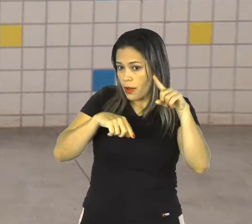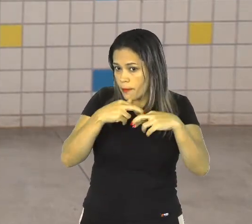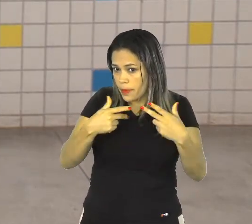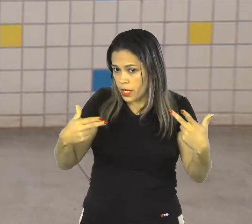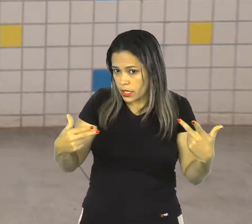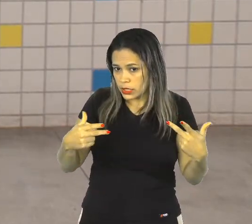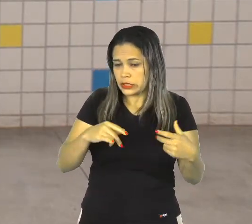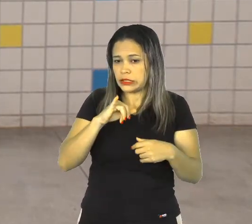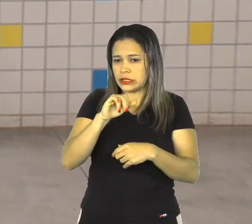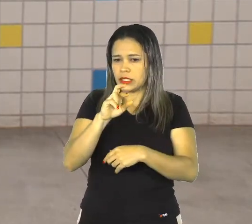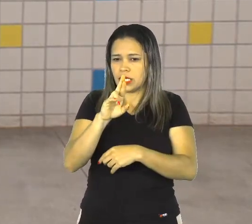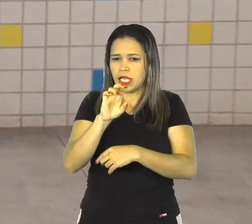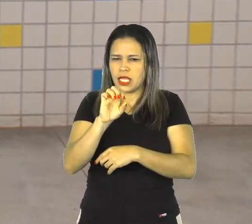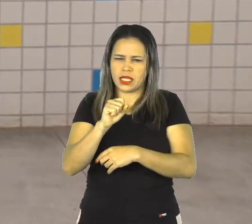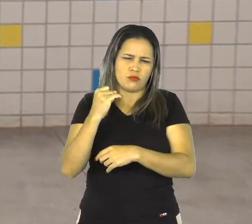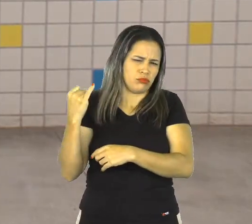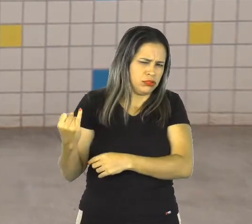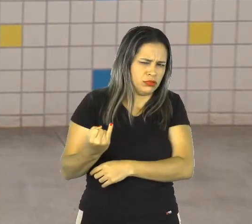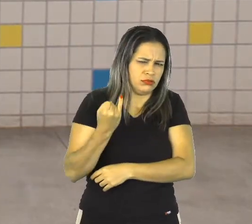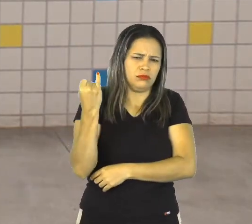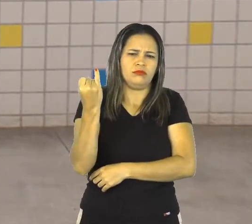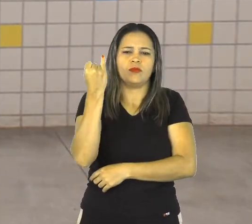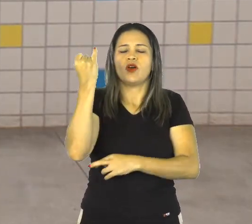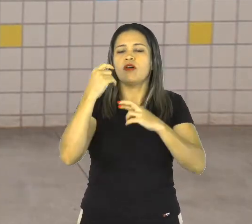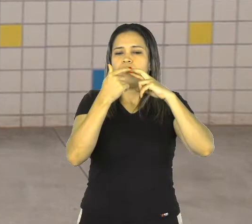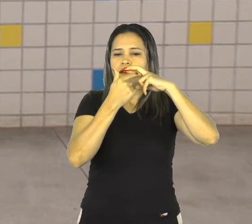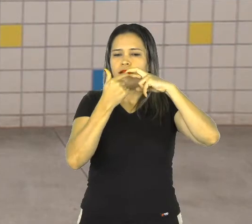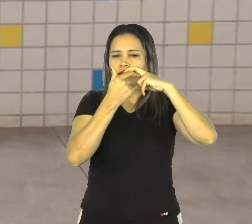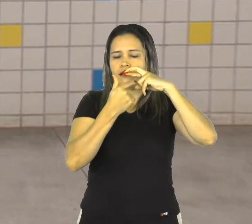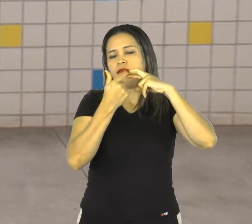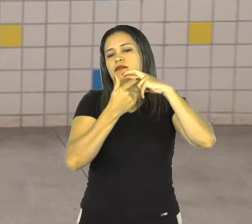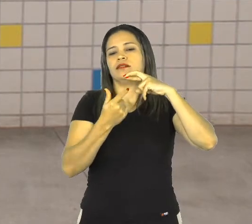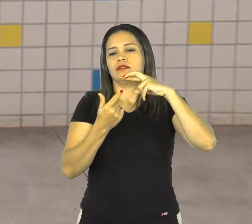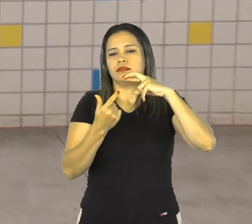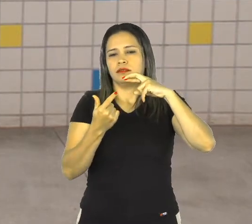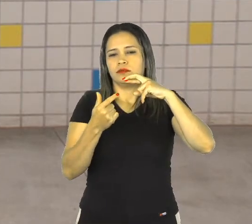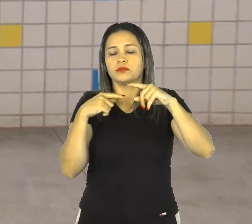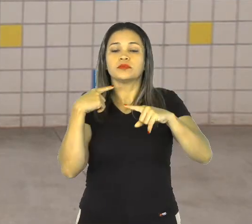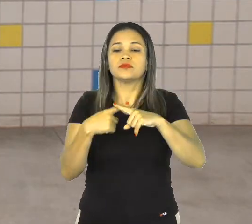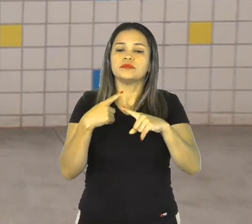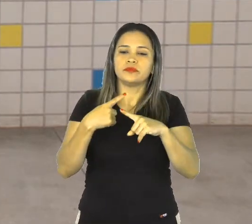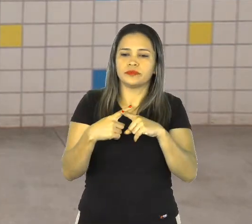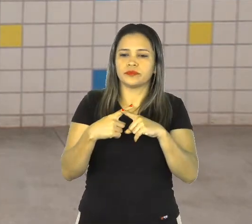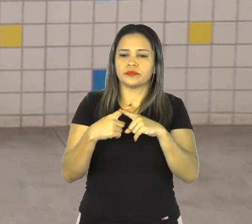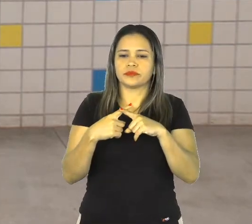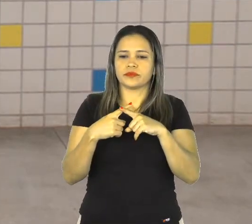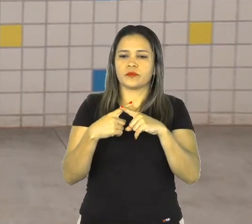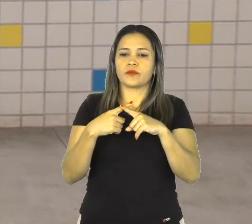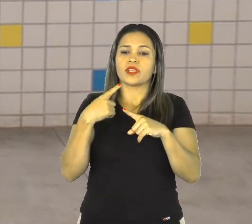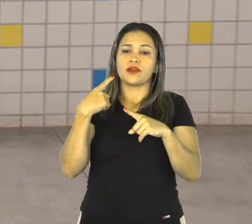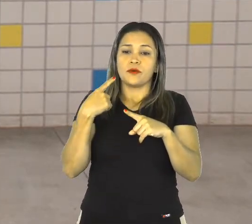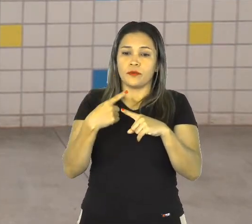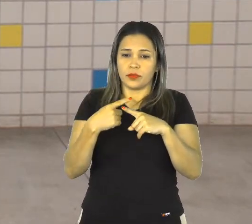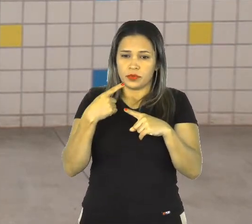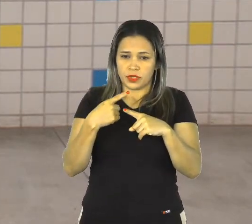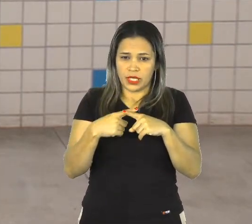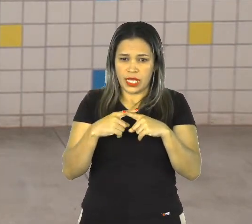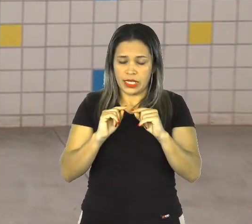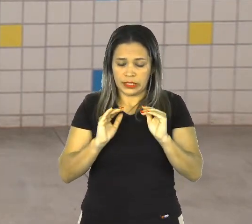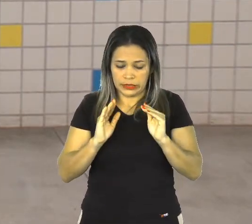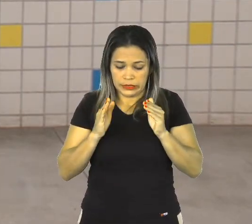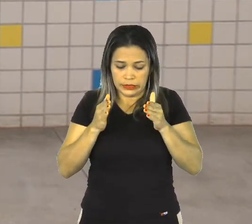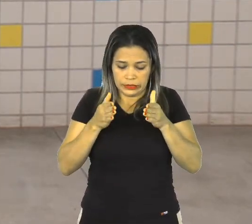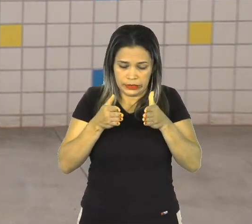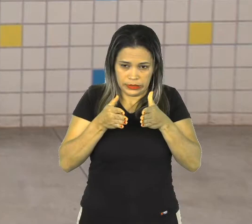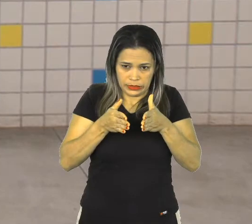tem uma importância muito grande, por quê? Porque ela faz com que essa intensidade de